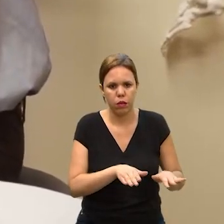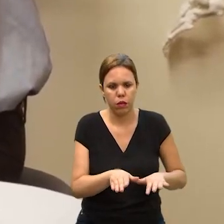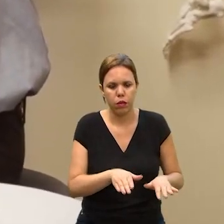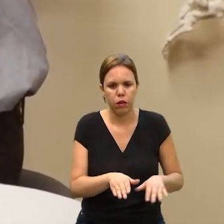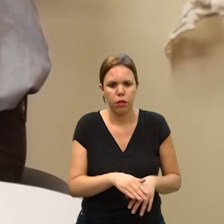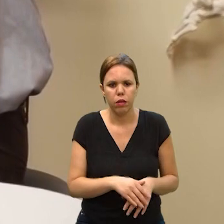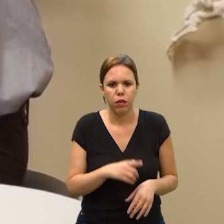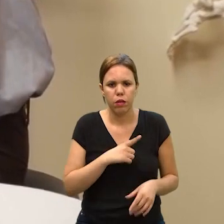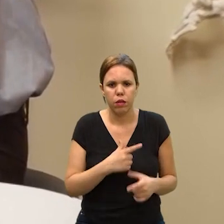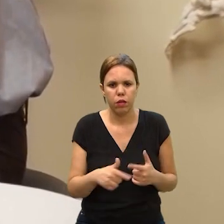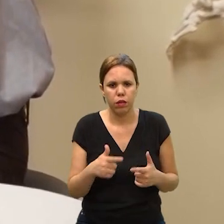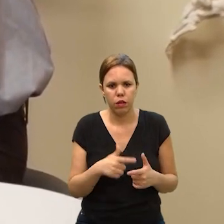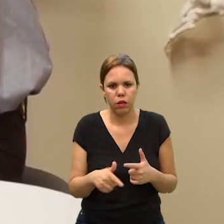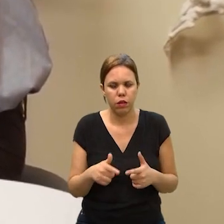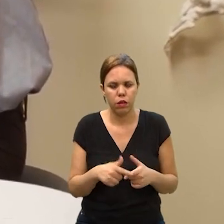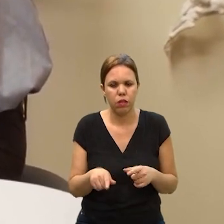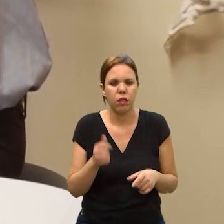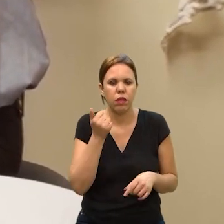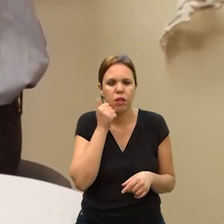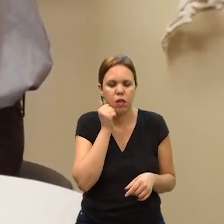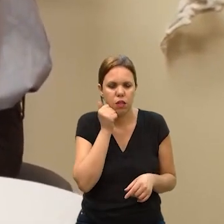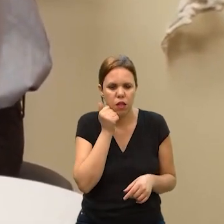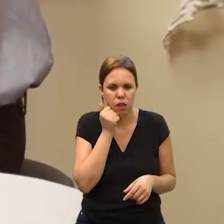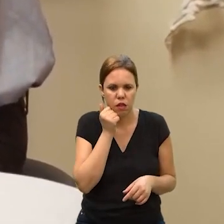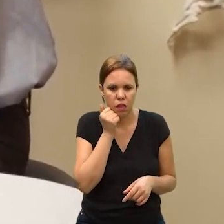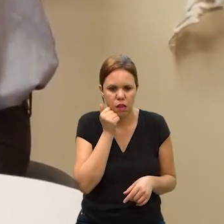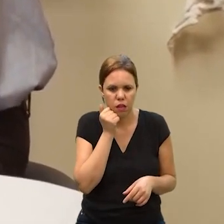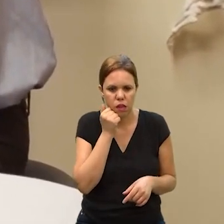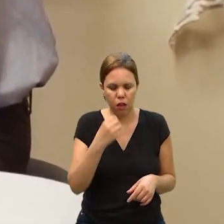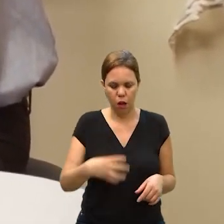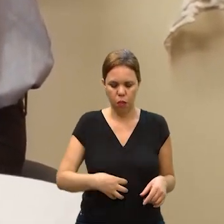da mobilidade, ter problemas ortopédicos,